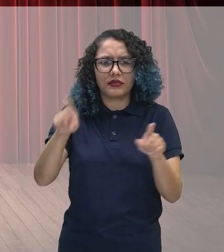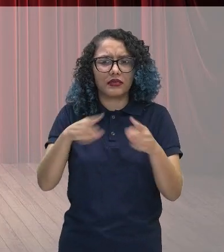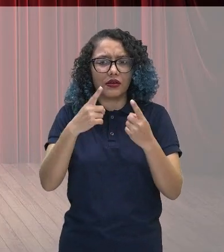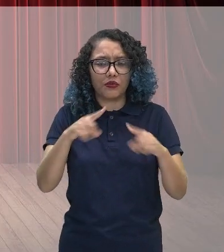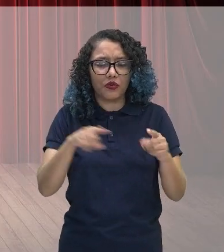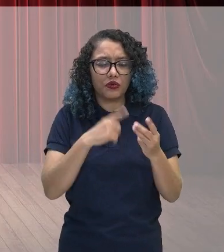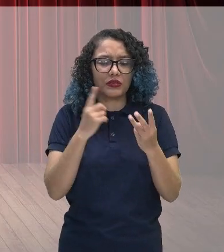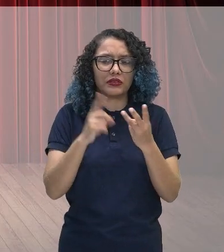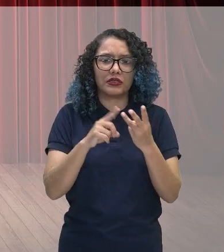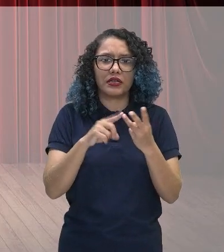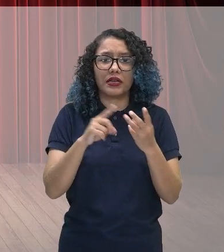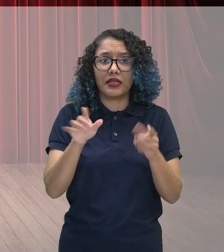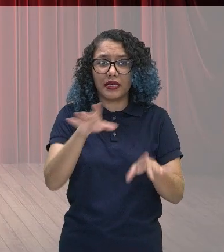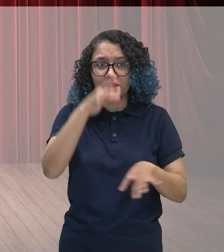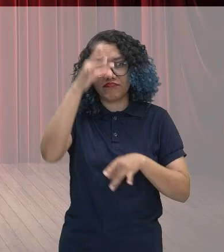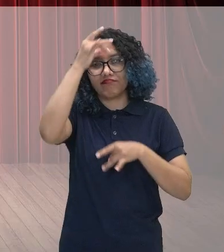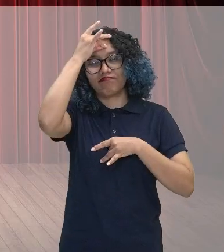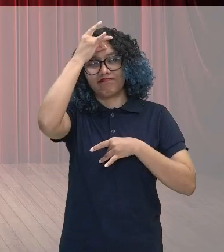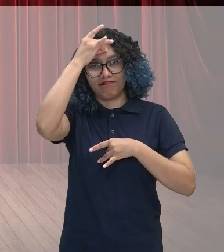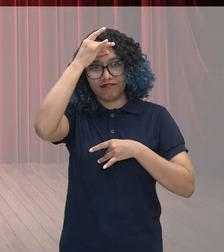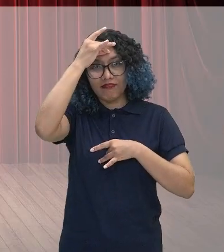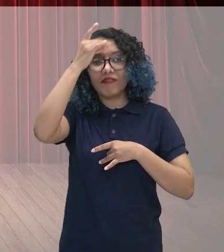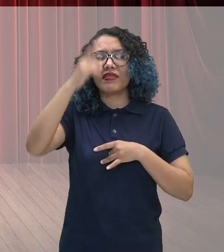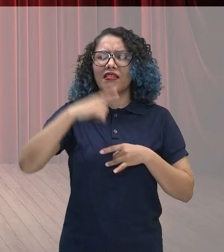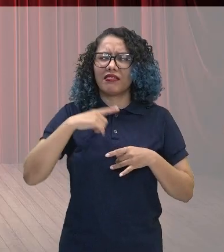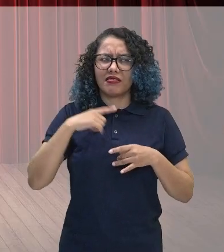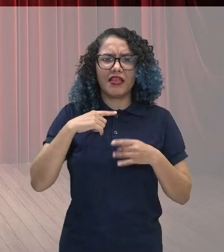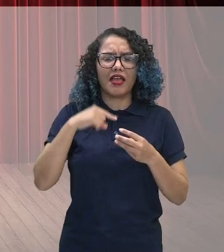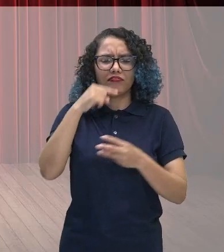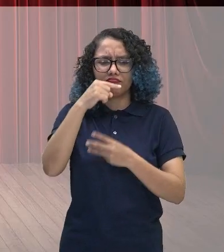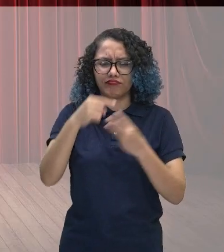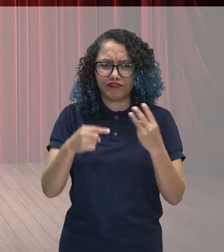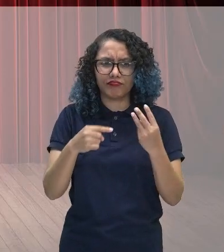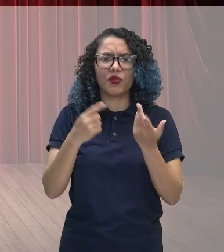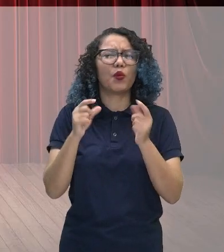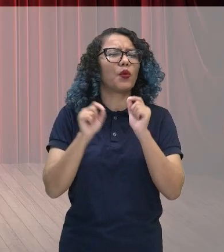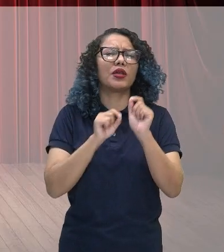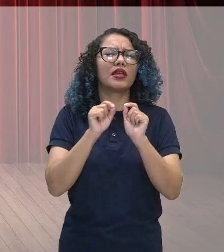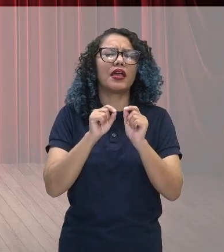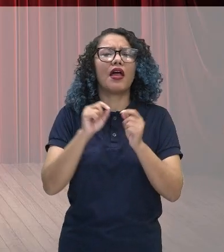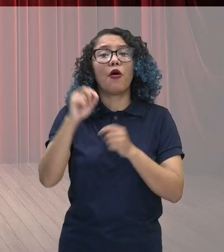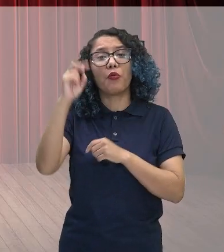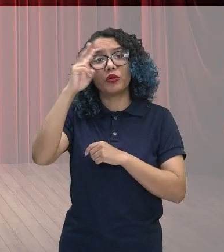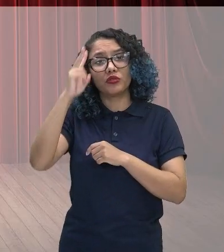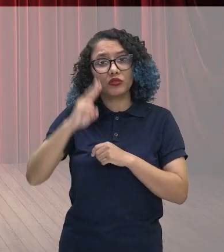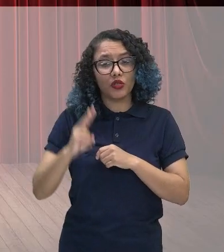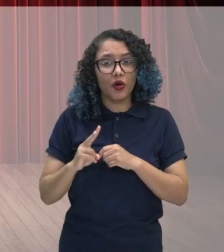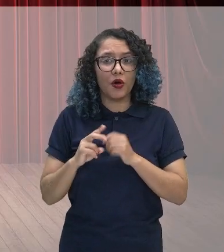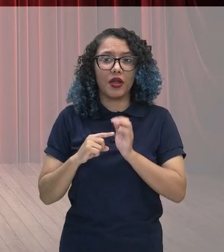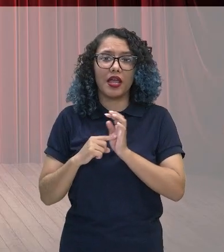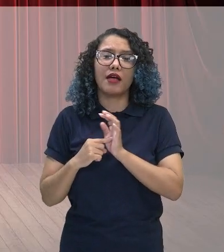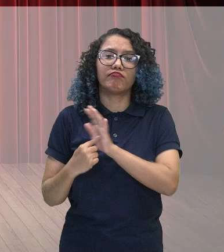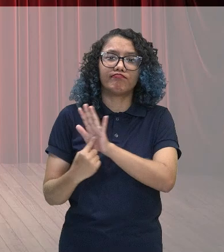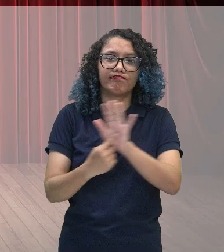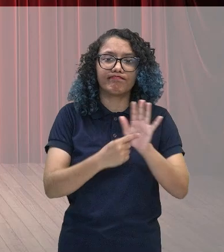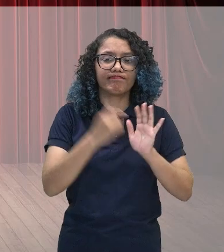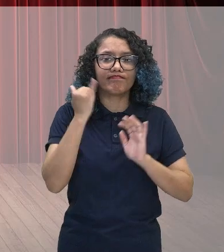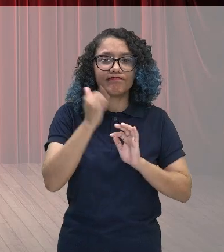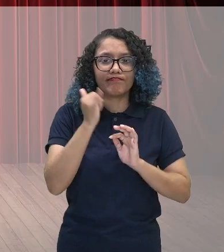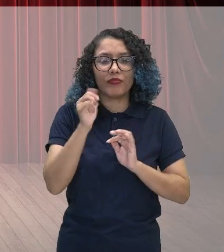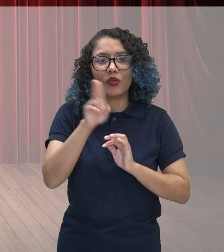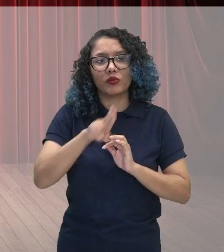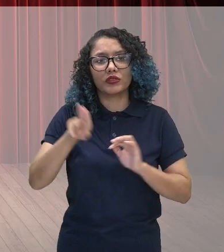a interpretação, ou seja, é uma história contada ali através da música, onde